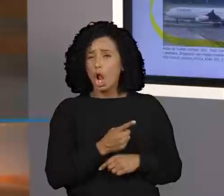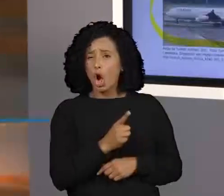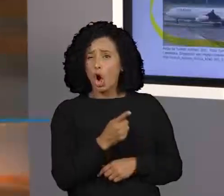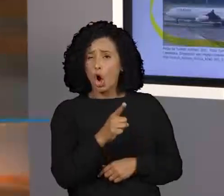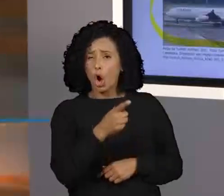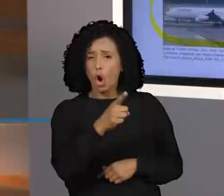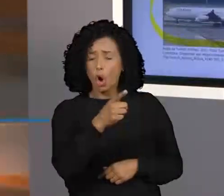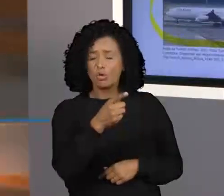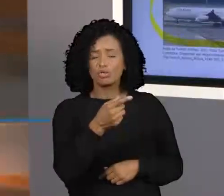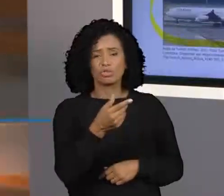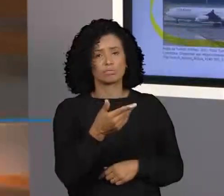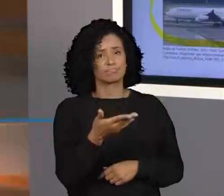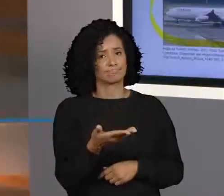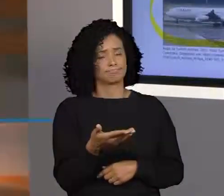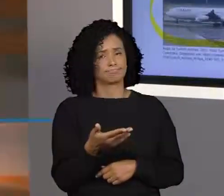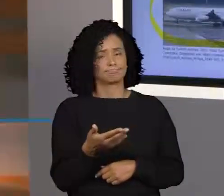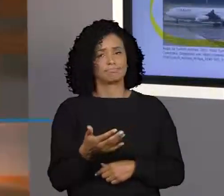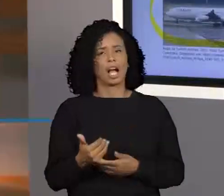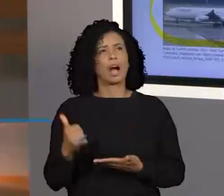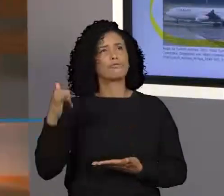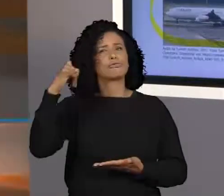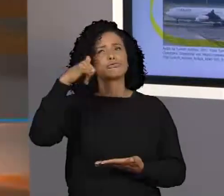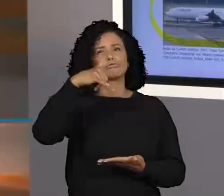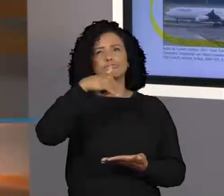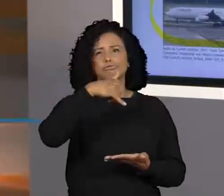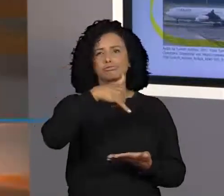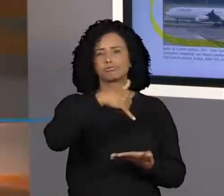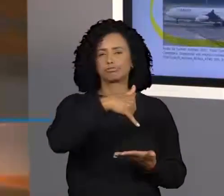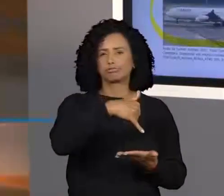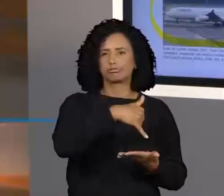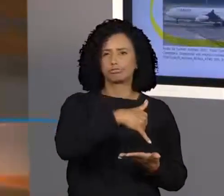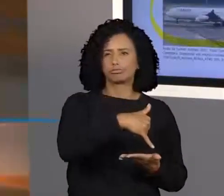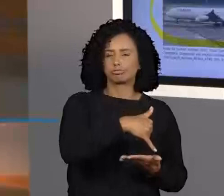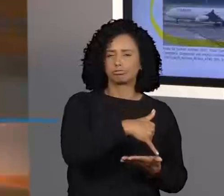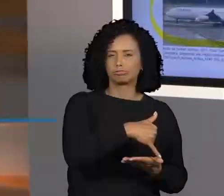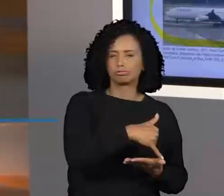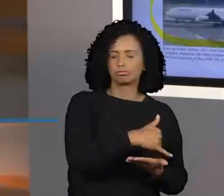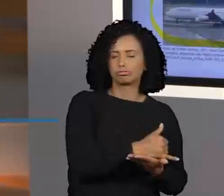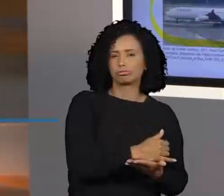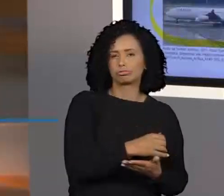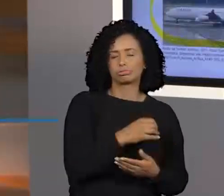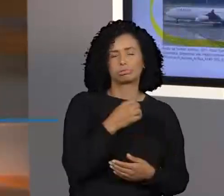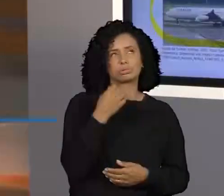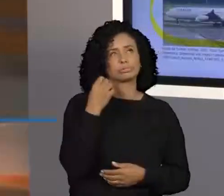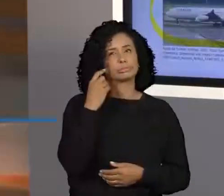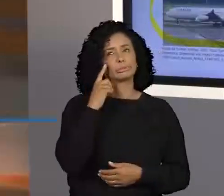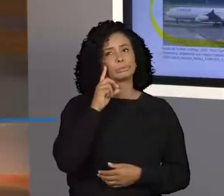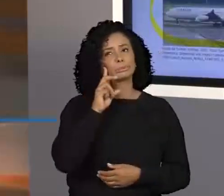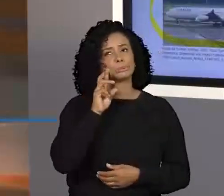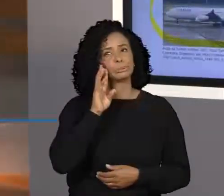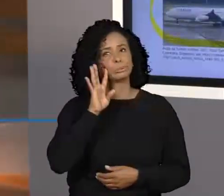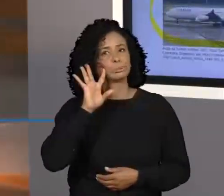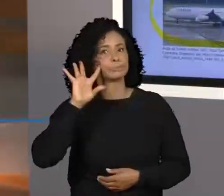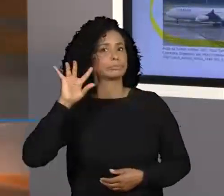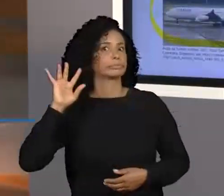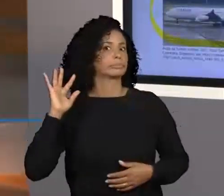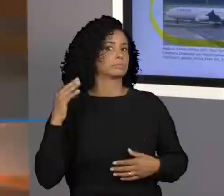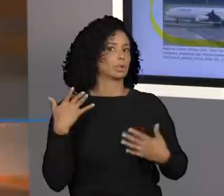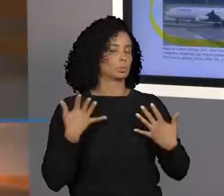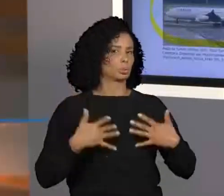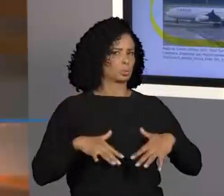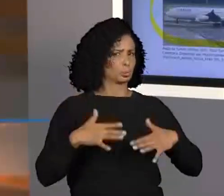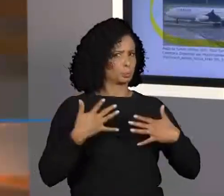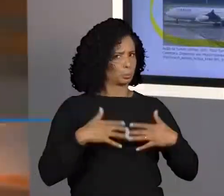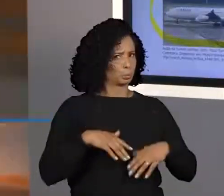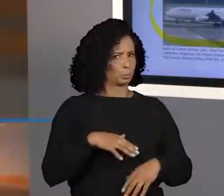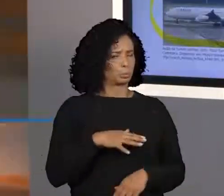horas no avião, muitas vezes para um outro país você duraria dias. Então, a gente percebe aí o quanto que o